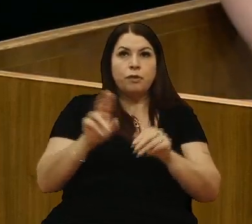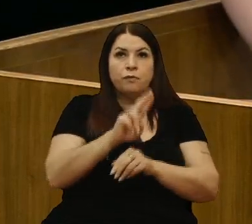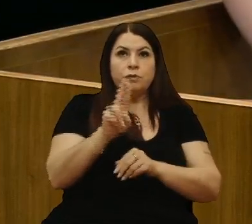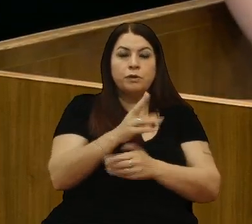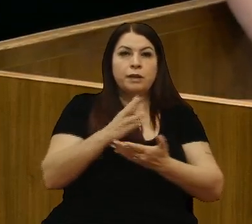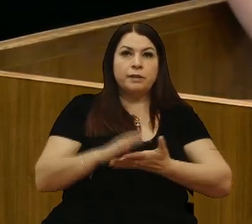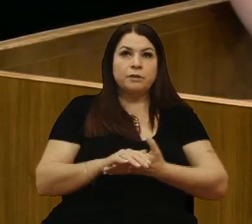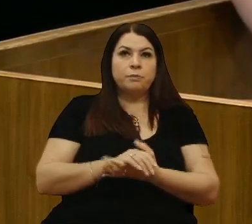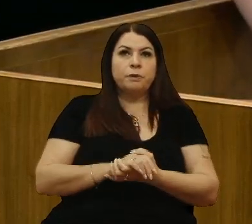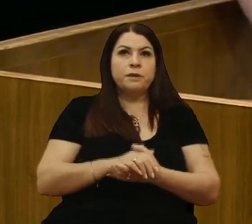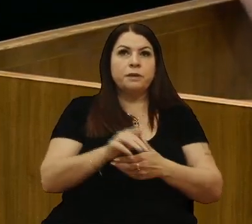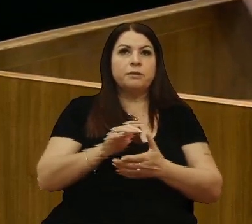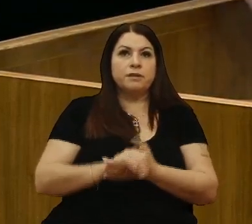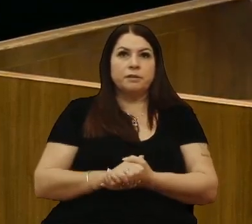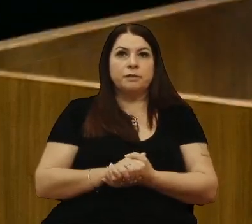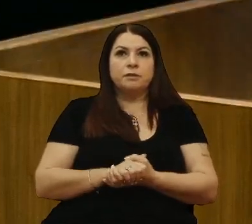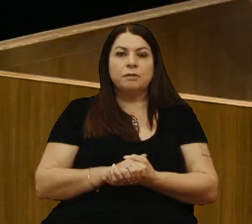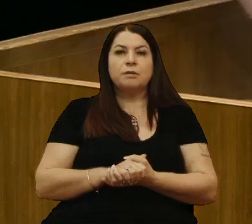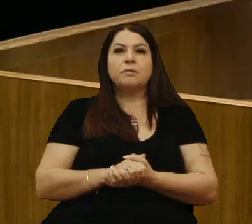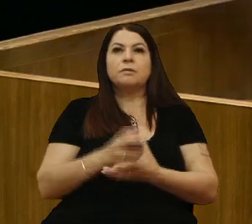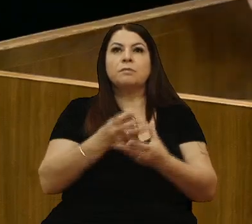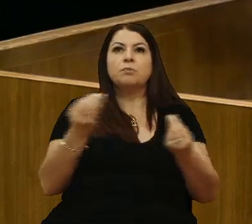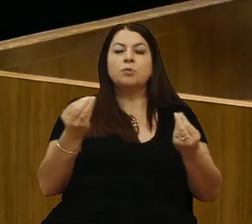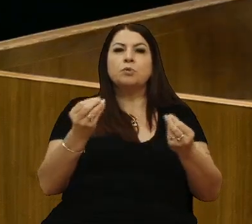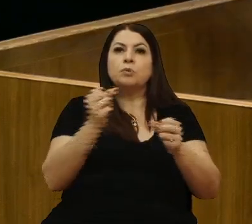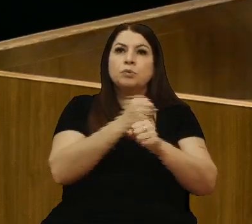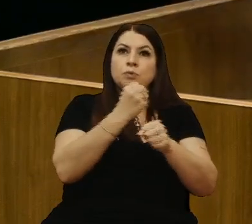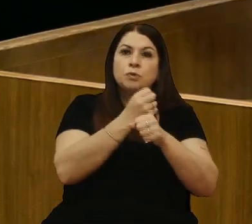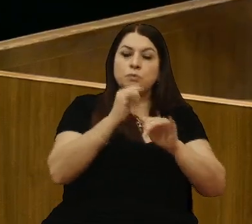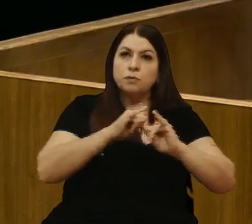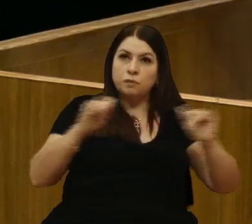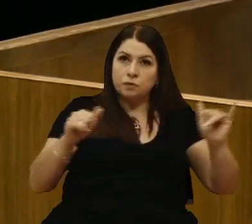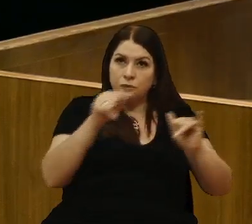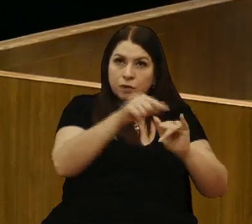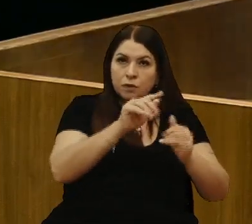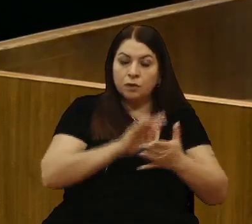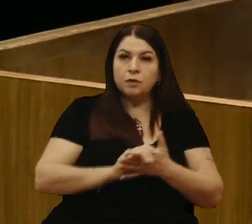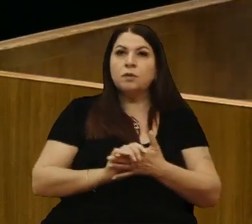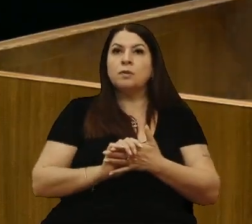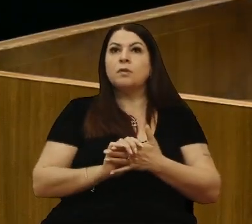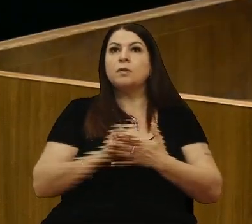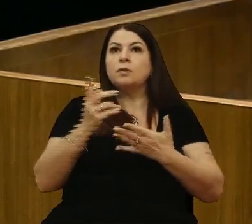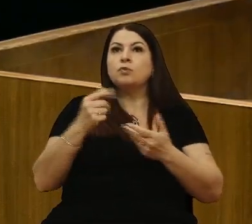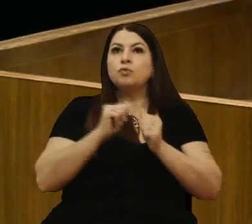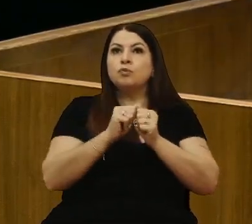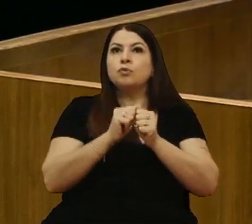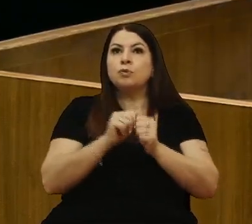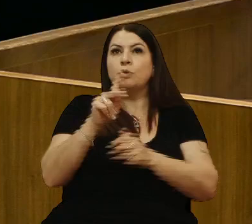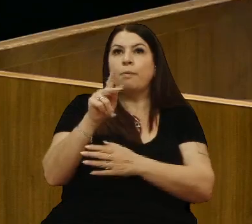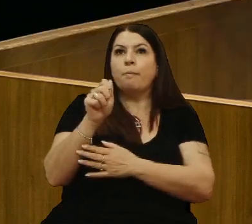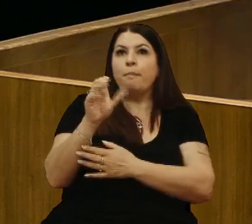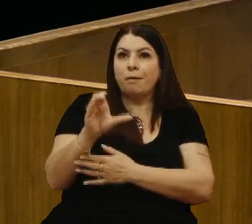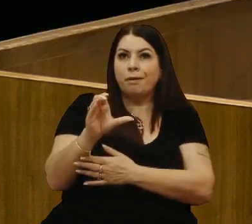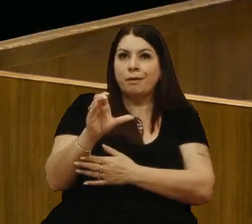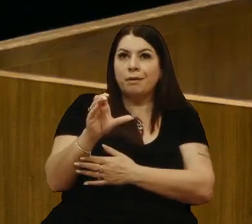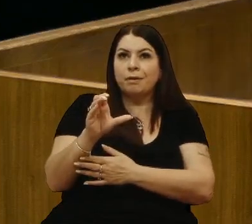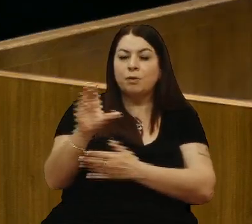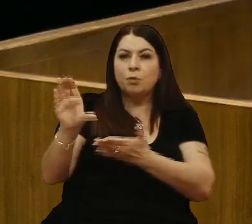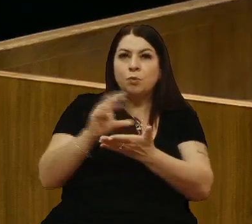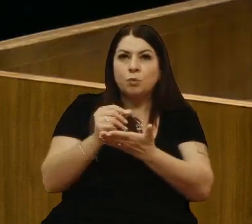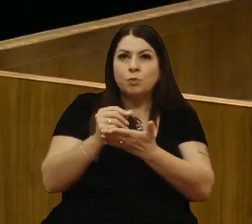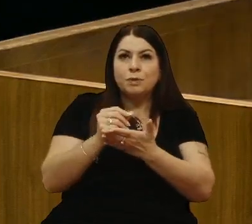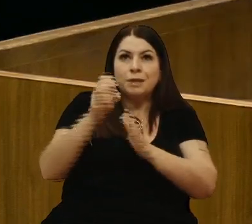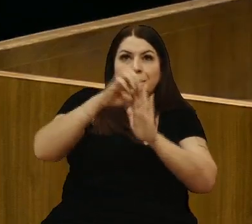ocupado. Muitas das obras anunciadas pelo governo são através do PAC, ou recursos de